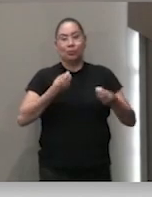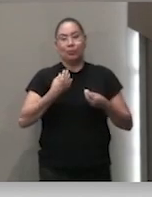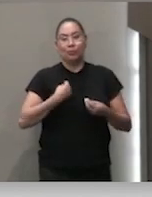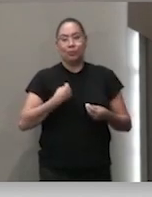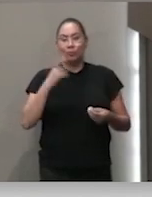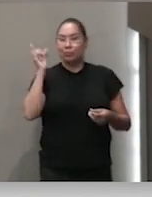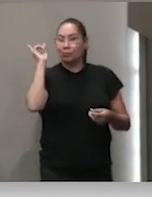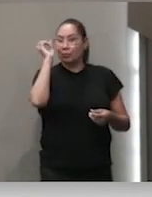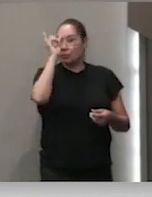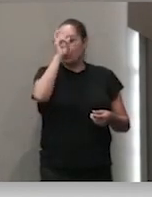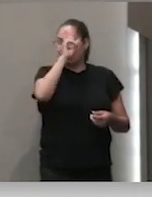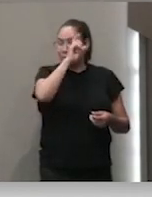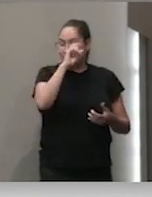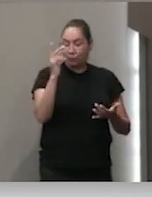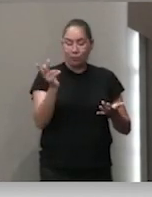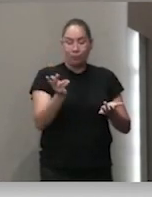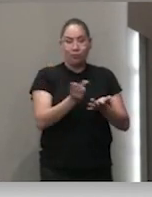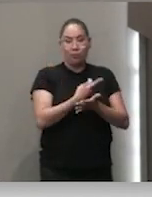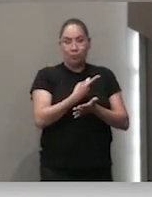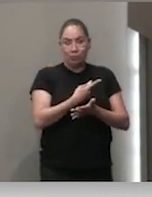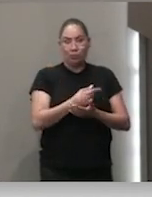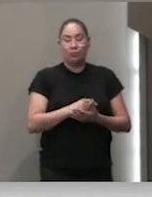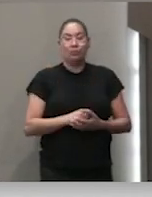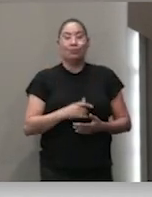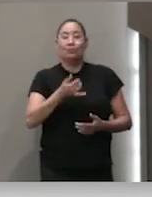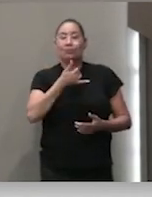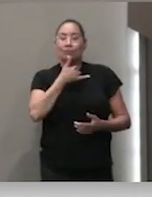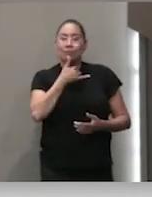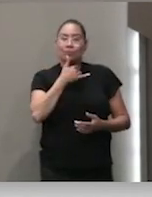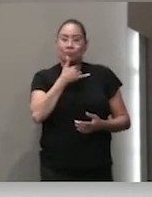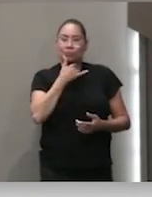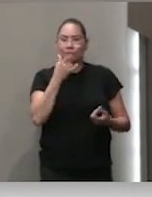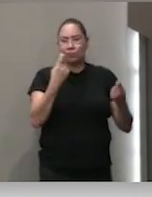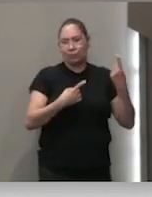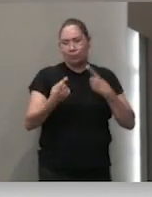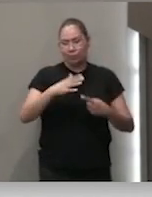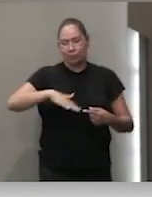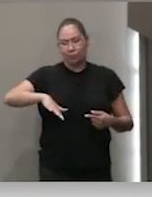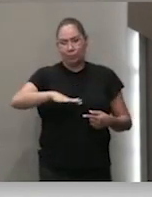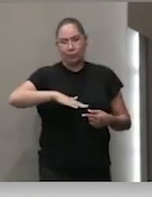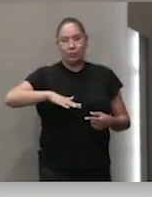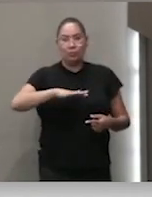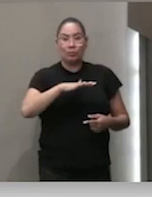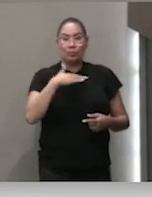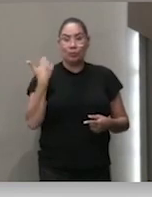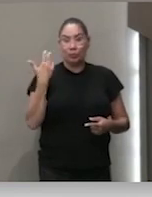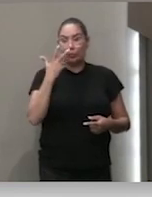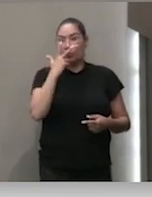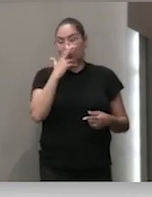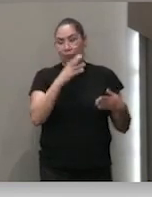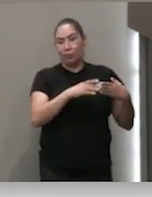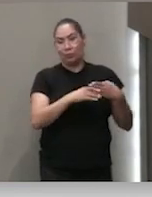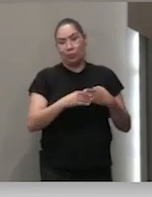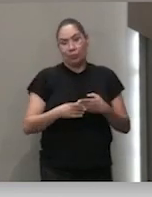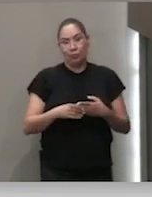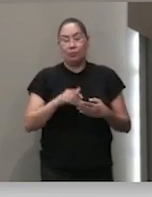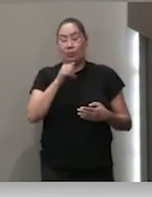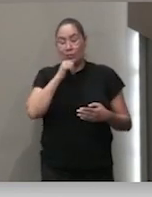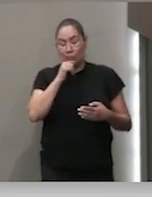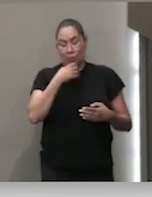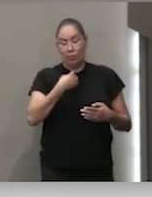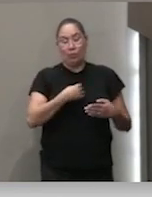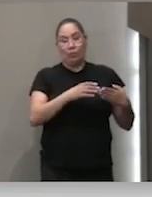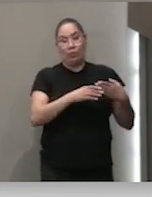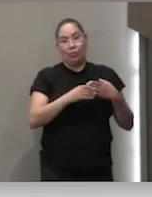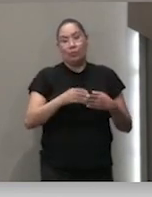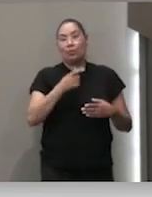de dificuldade está acontecendo, infelizmente, com alguns casos de óbitos, como a gente acompanhou e ainda acompanha o caso